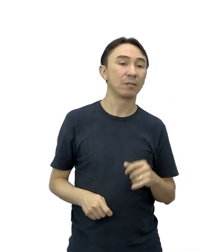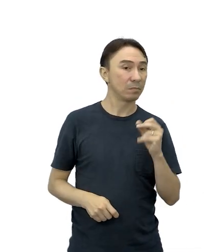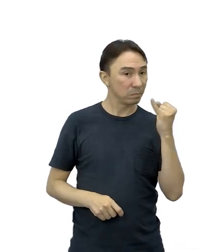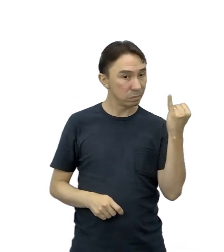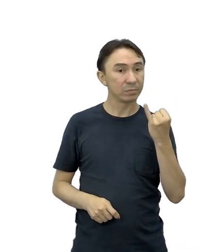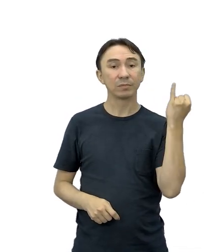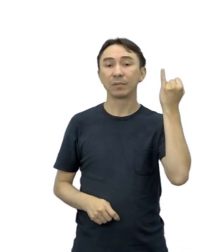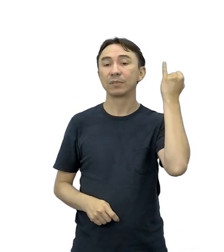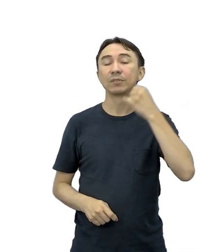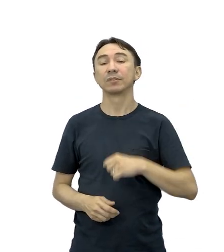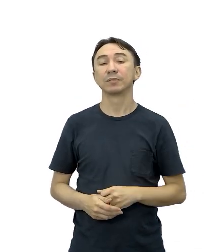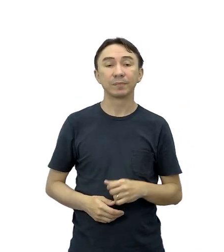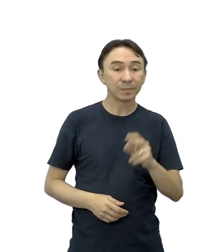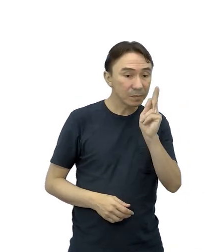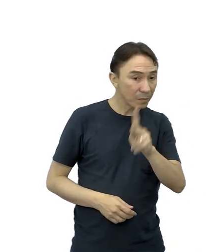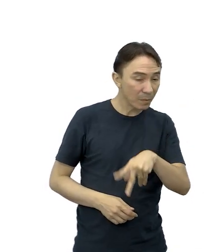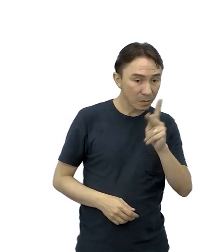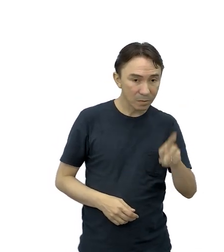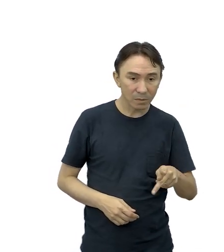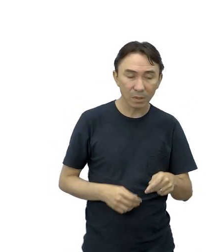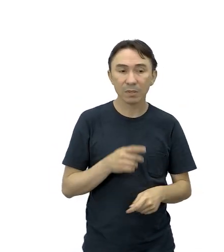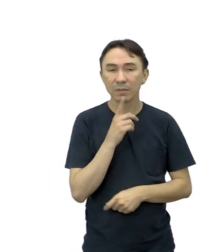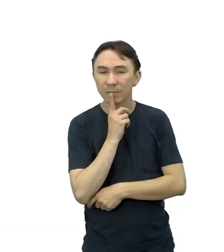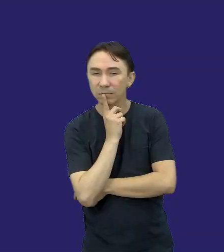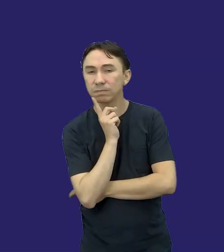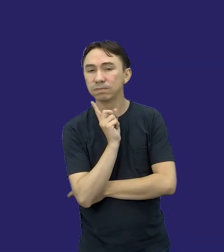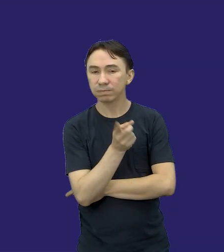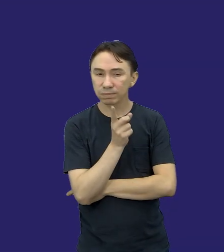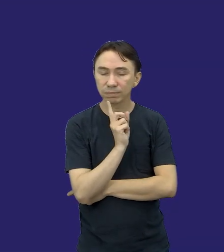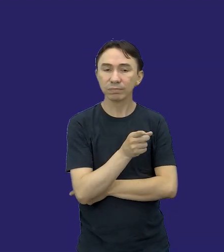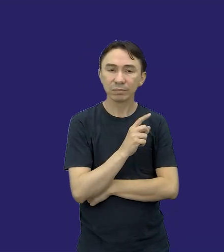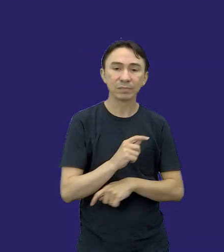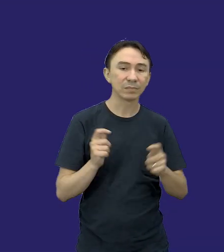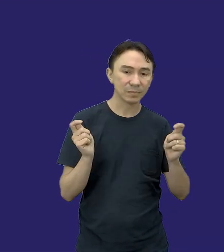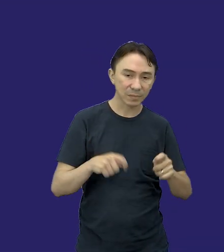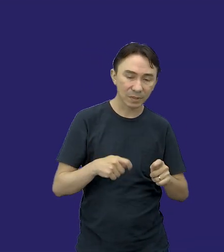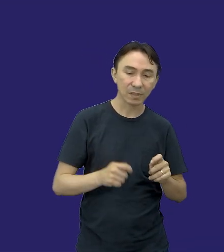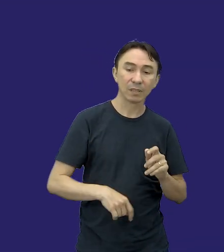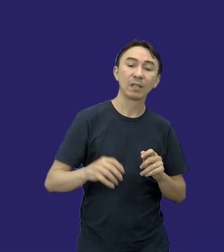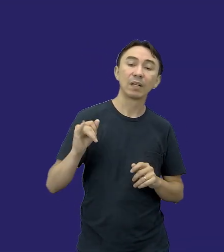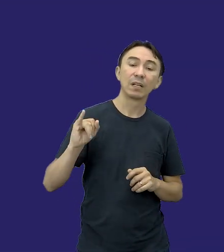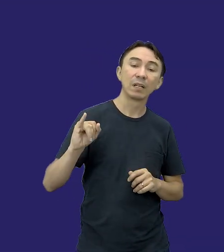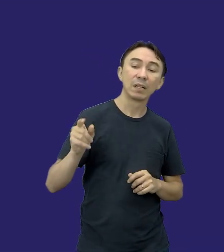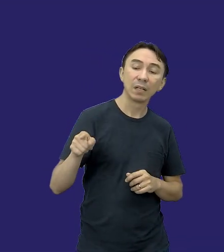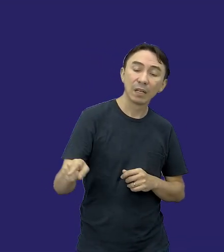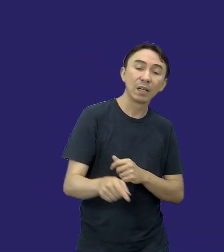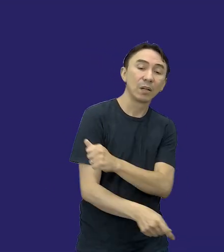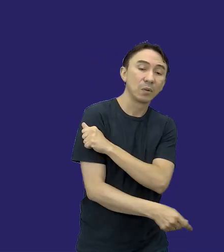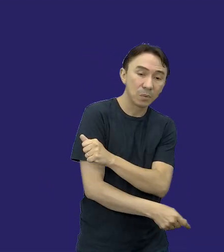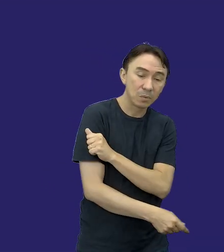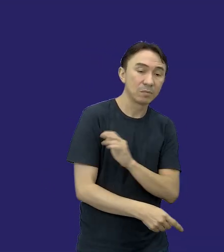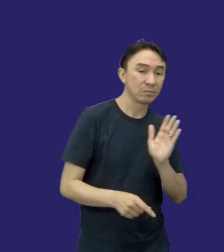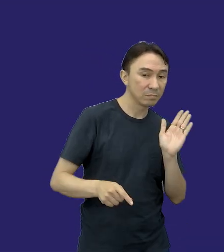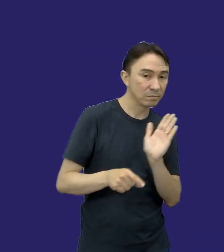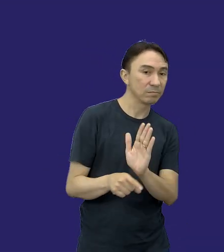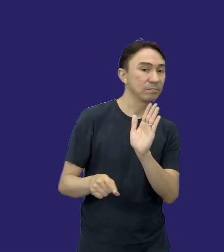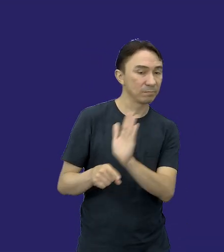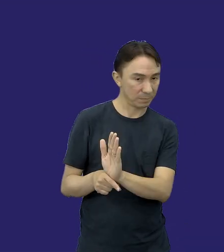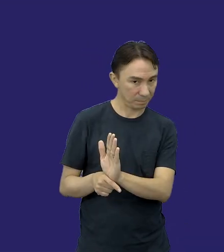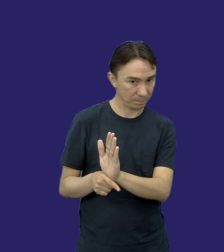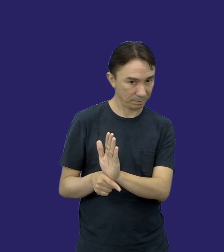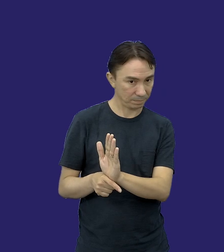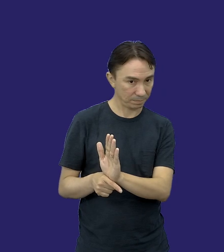de tudo isso, vai poder orientar os seus estudantes para que também usem, né, essa ferramenta. Estamos indo, então, para o nosso